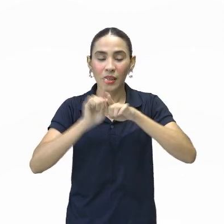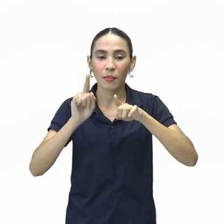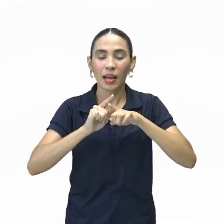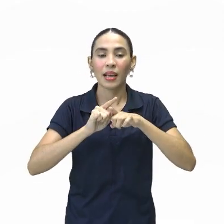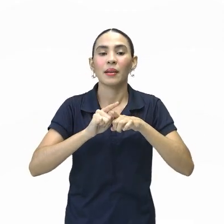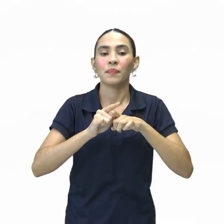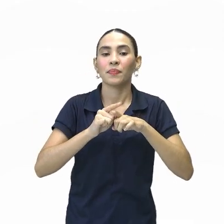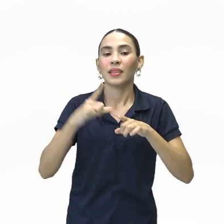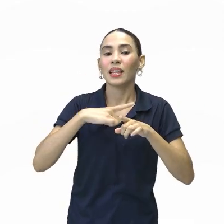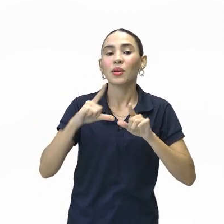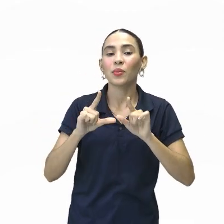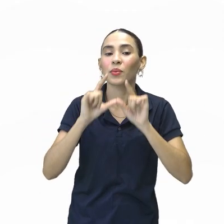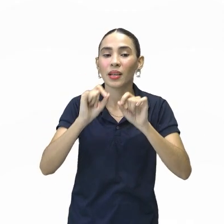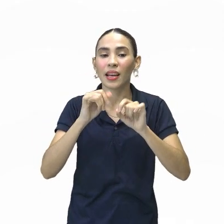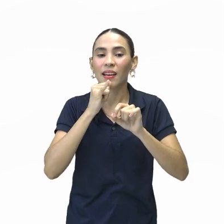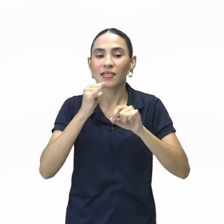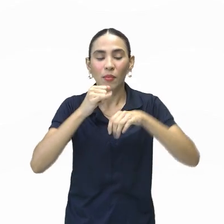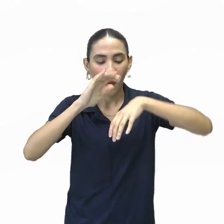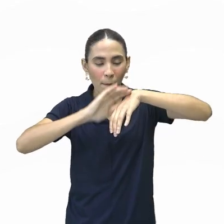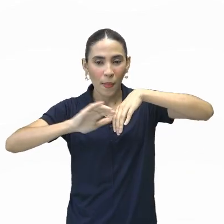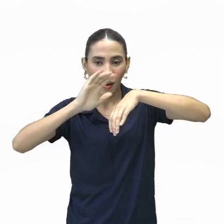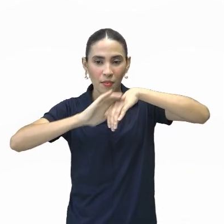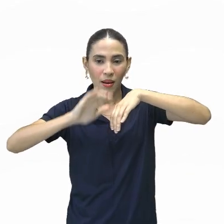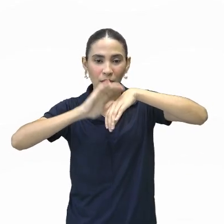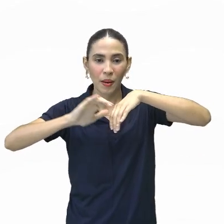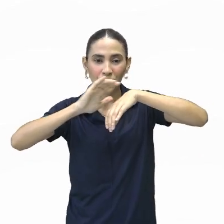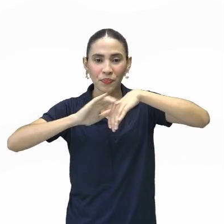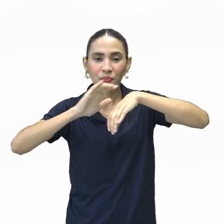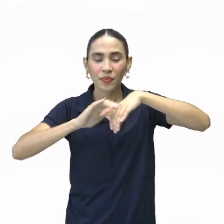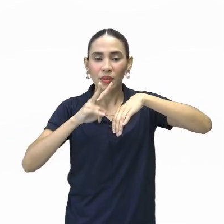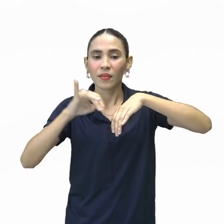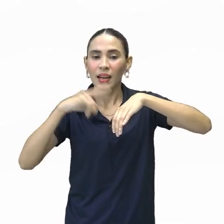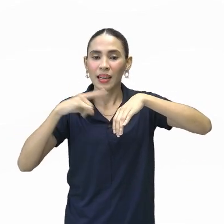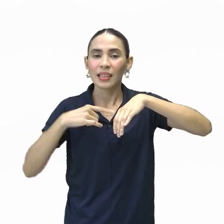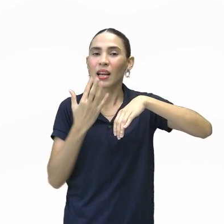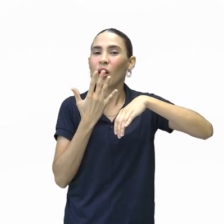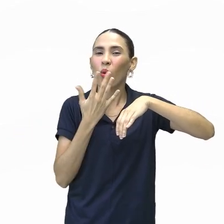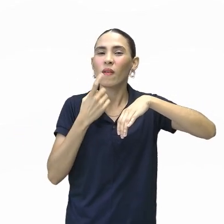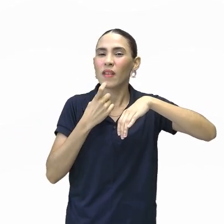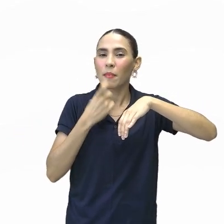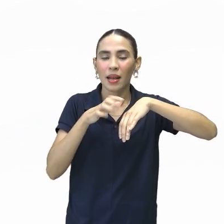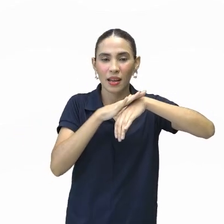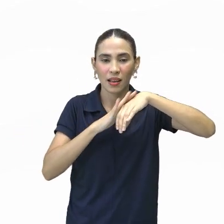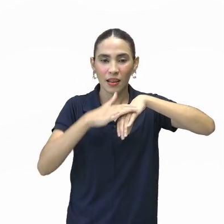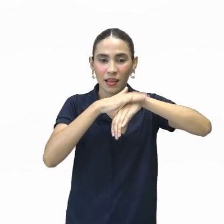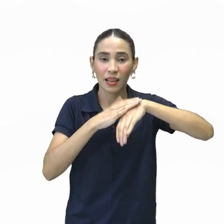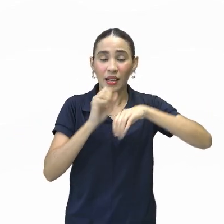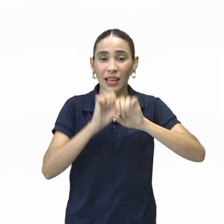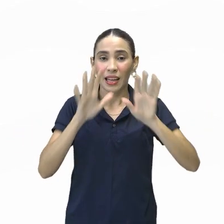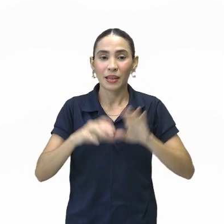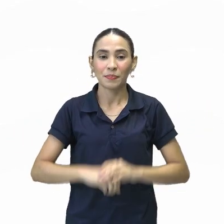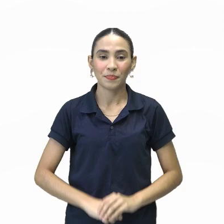pés, né, onde tem aí uma descamação, né, onde vai ter uma vermelhidão bem